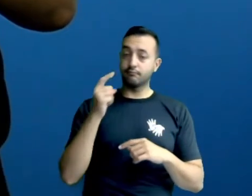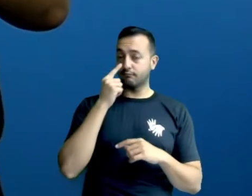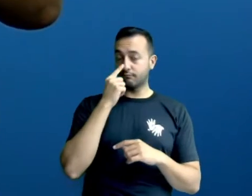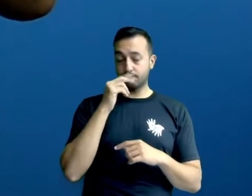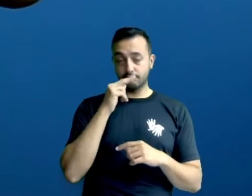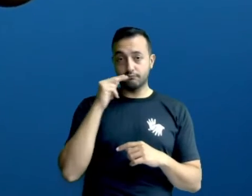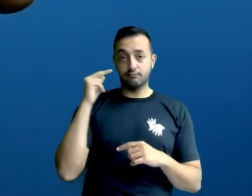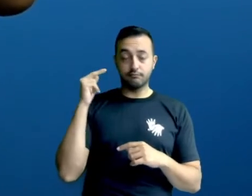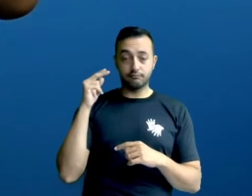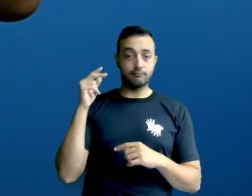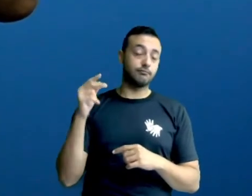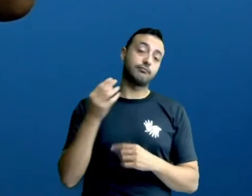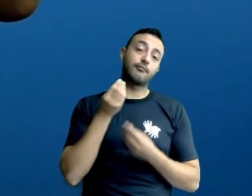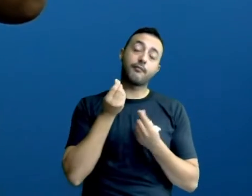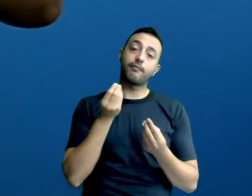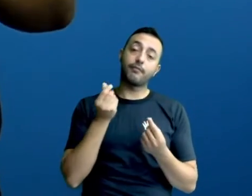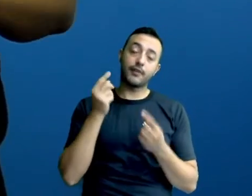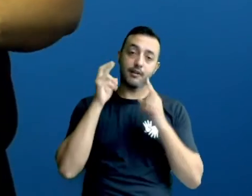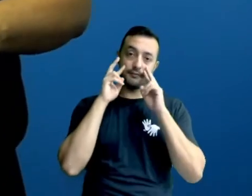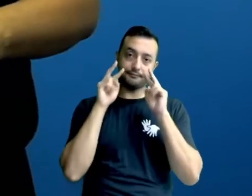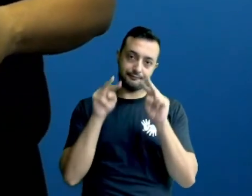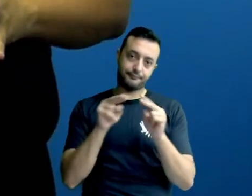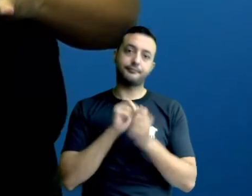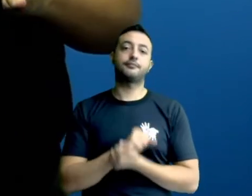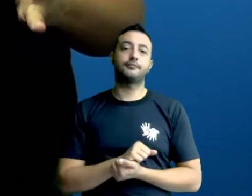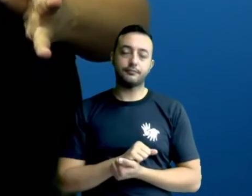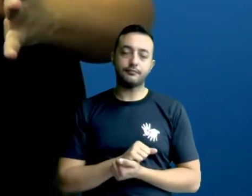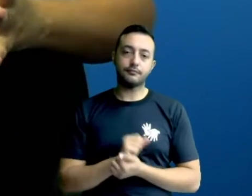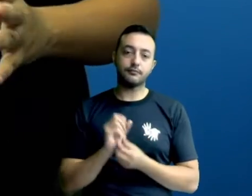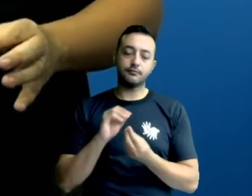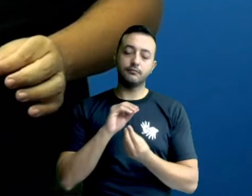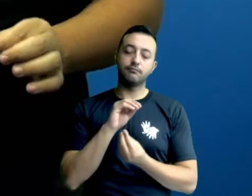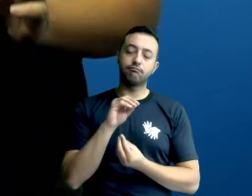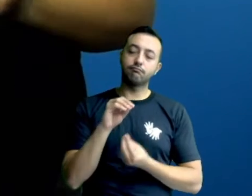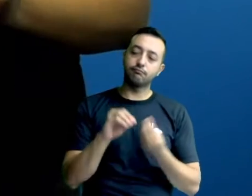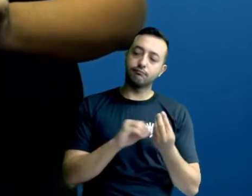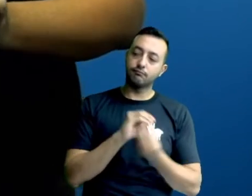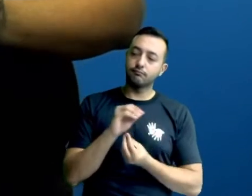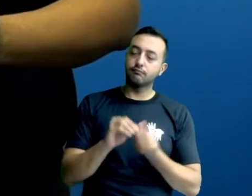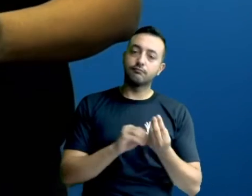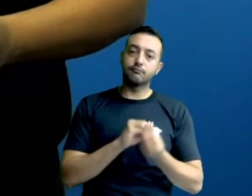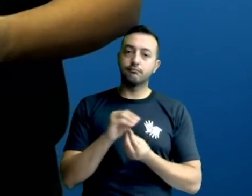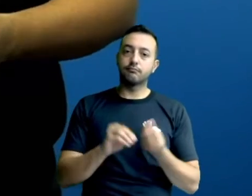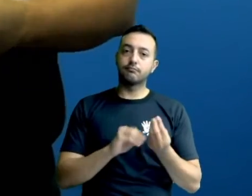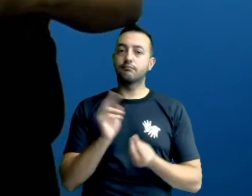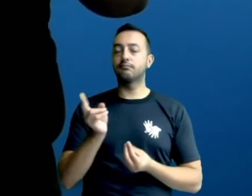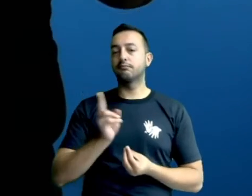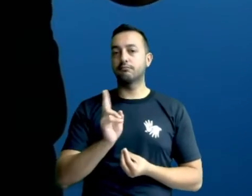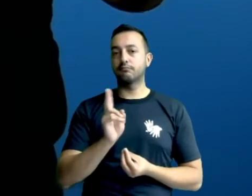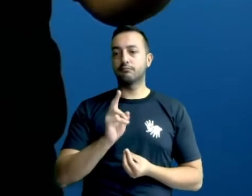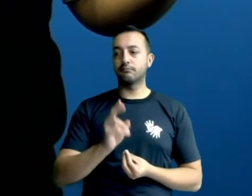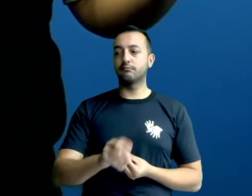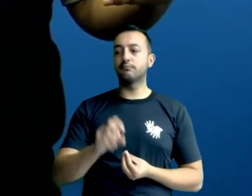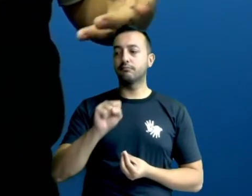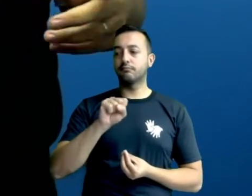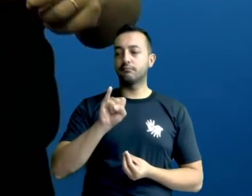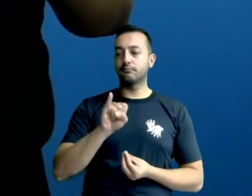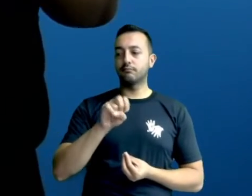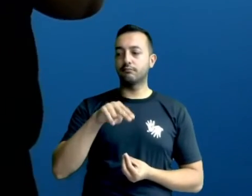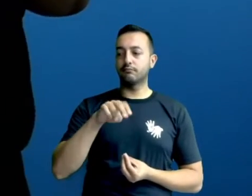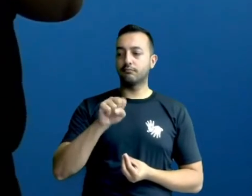olfato, paladar e visão. Quando eu misturo isso, chamamos de